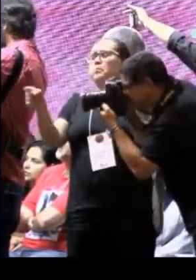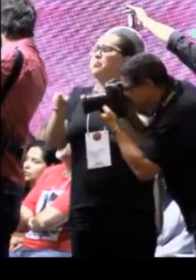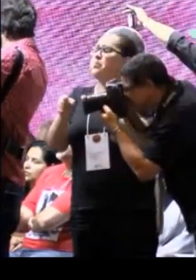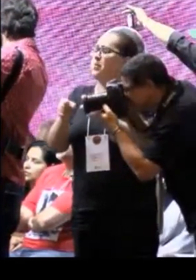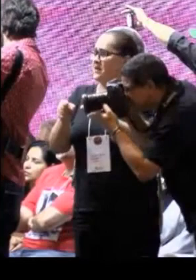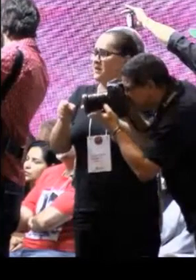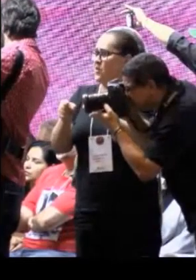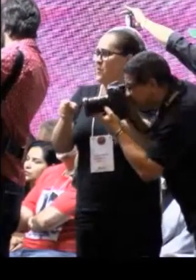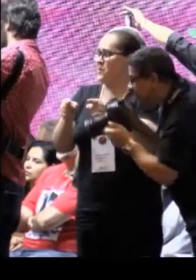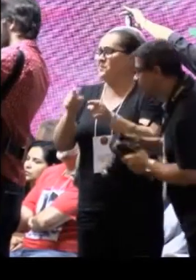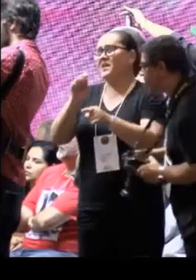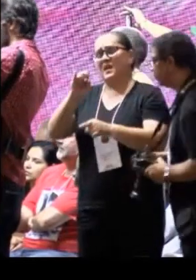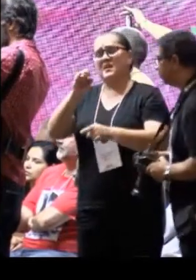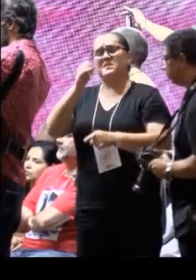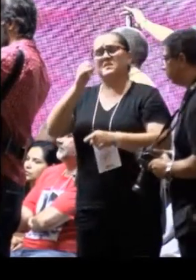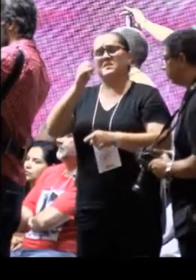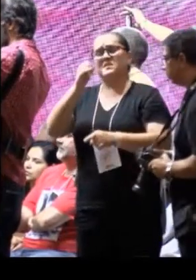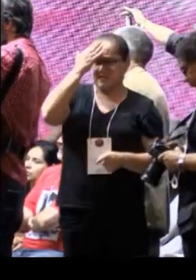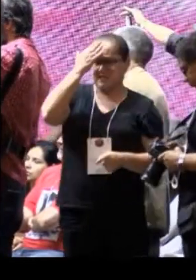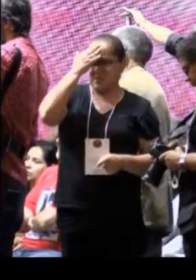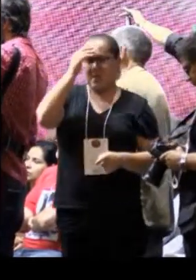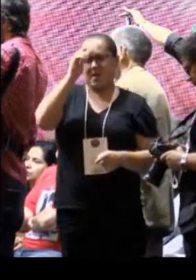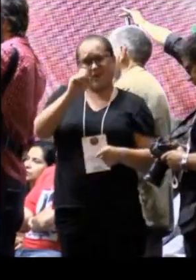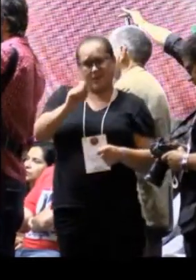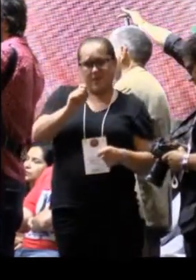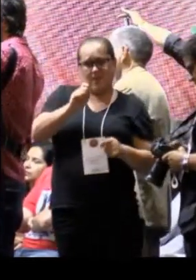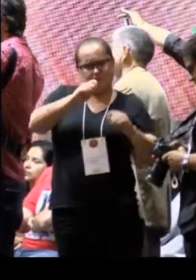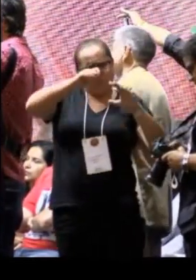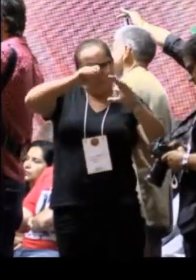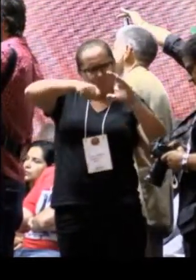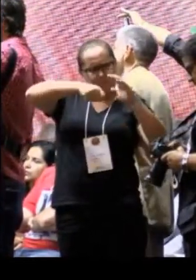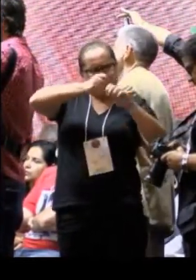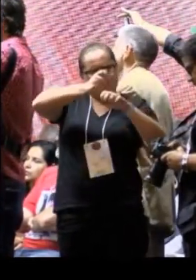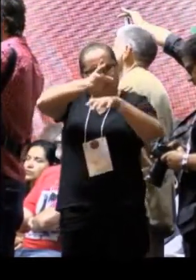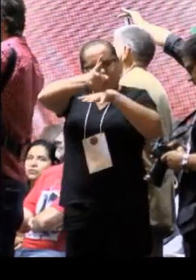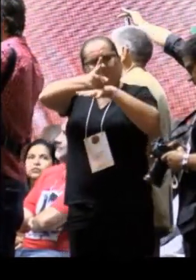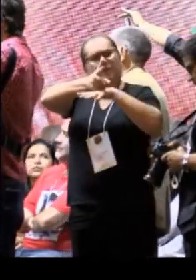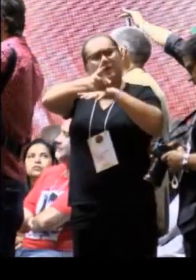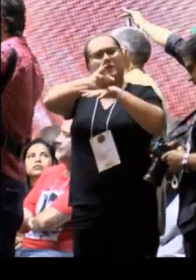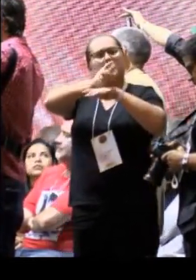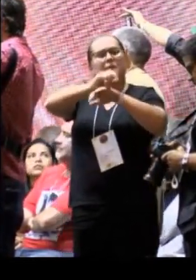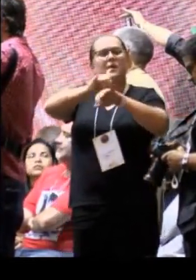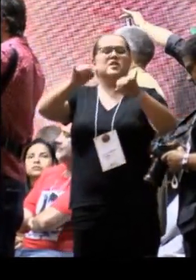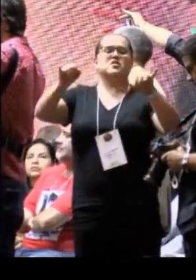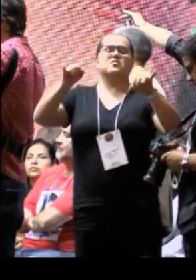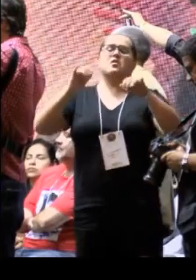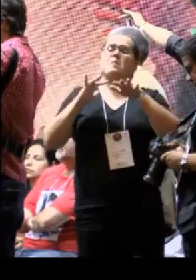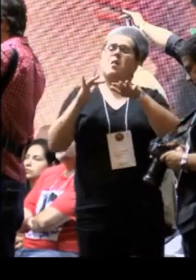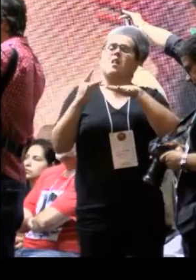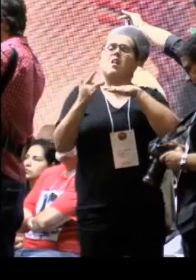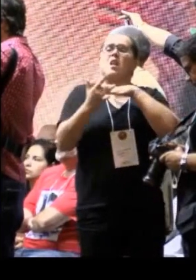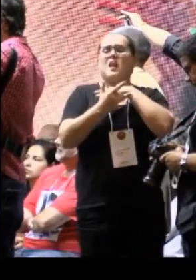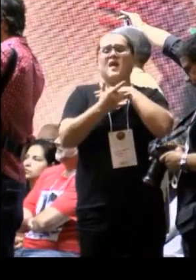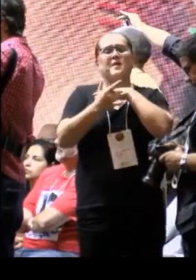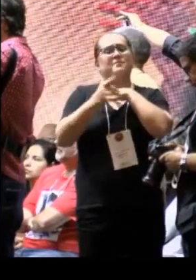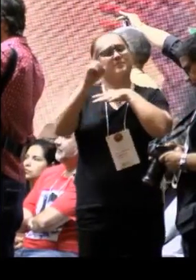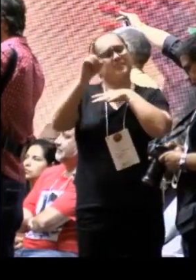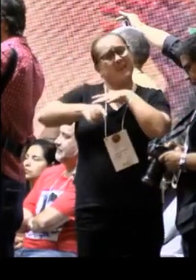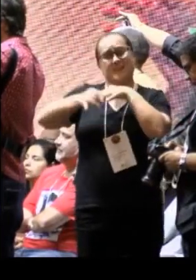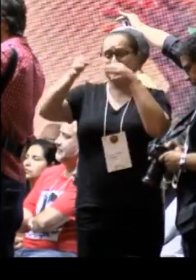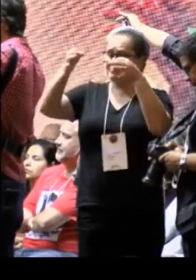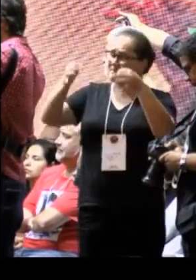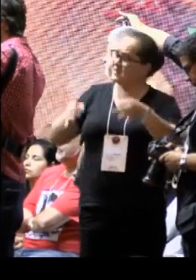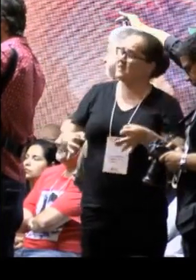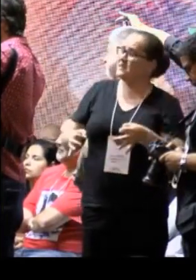fosse, e saber que eu tinha o Estoquinha gravando para a gente poder divulgar por todas as redes, era garantia de